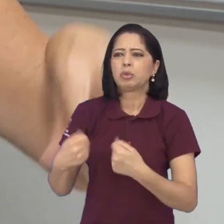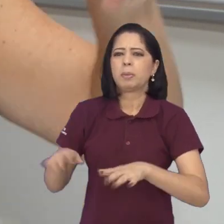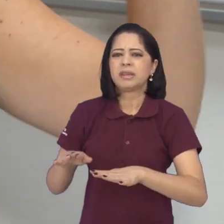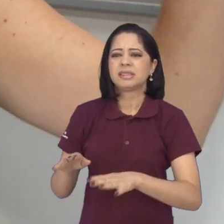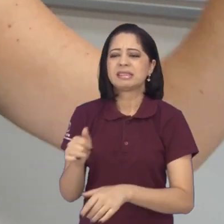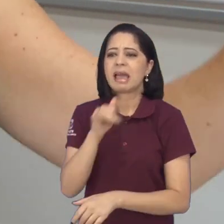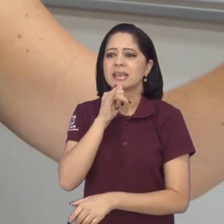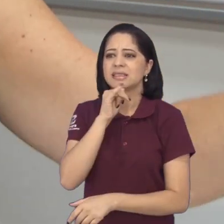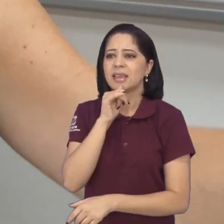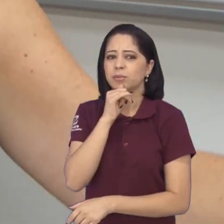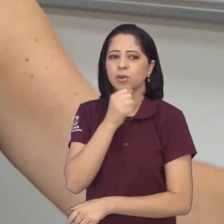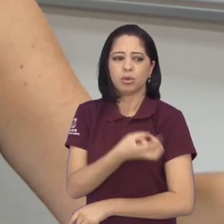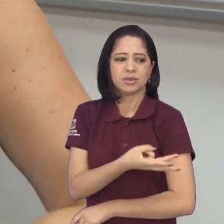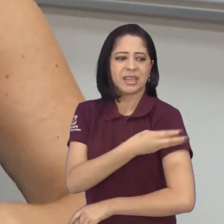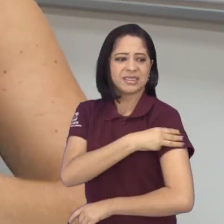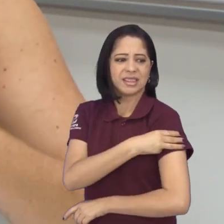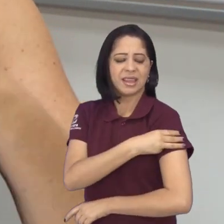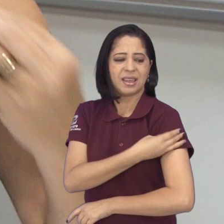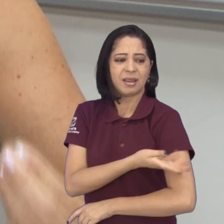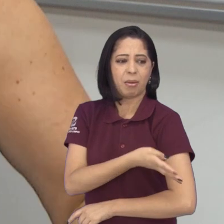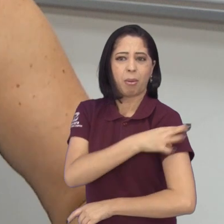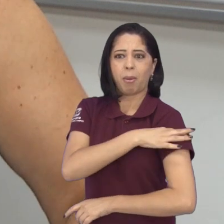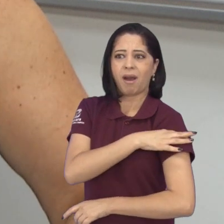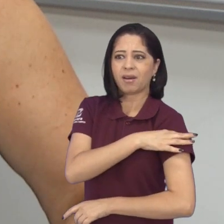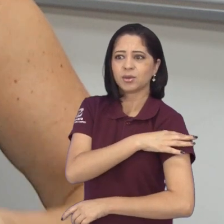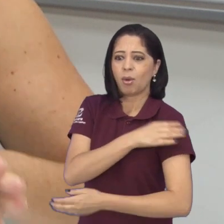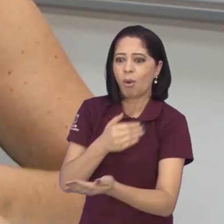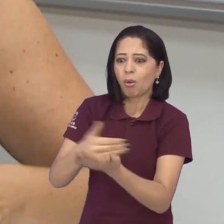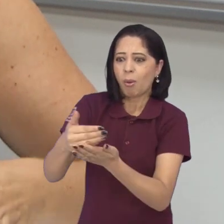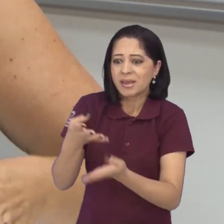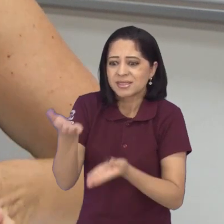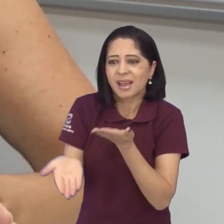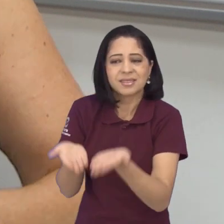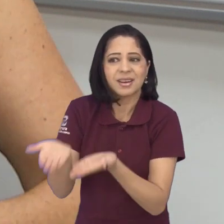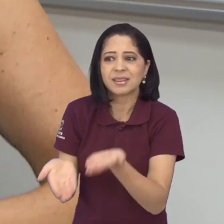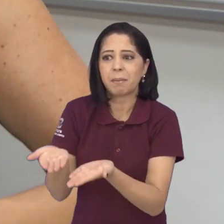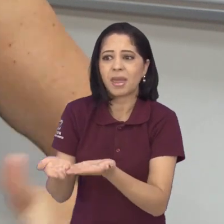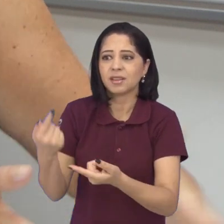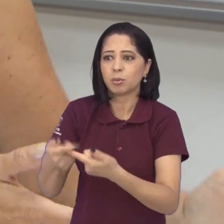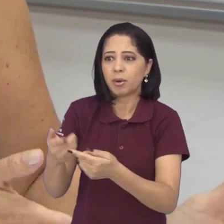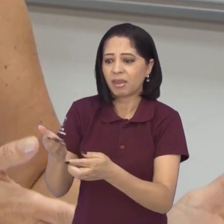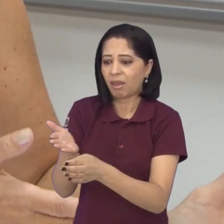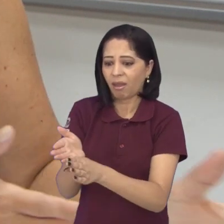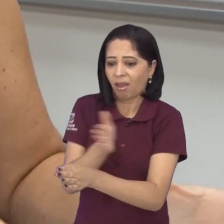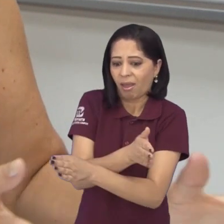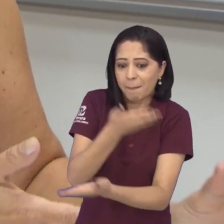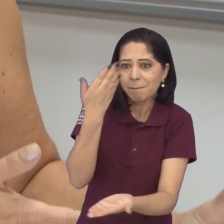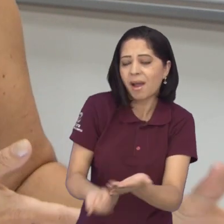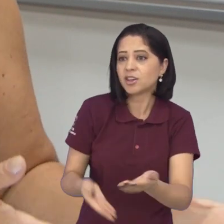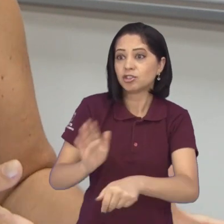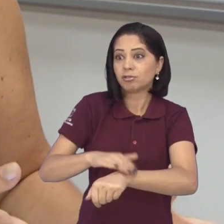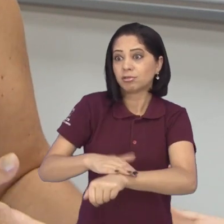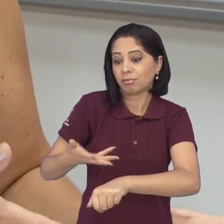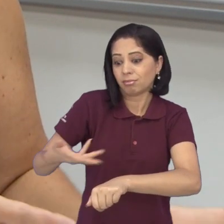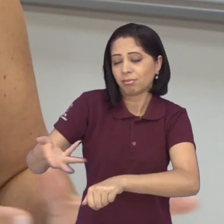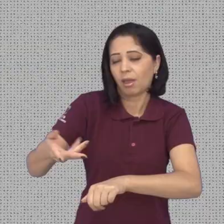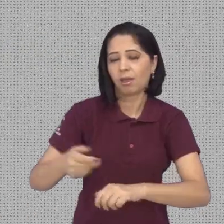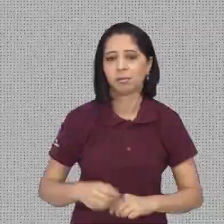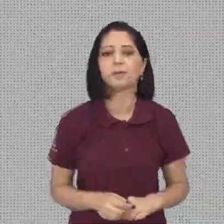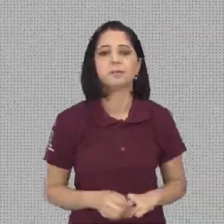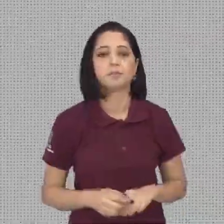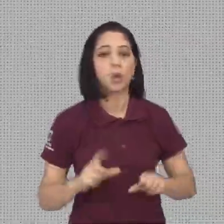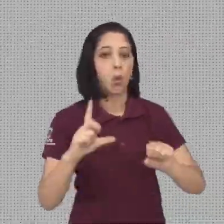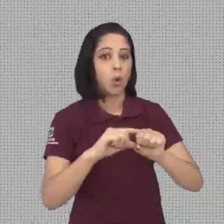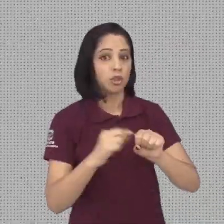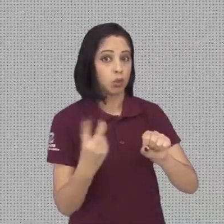esperar chegar lá no terceiro, quarto ano para começar a fazer um tratamento, e isso já perdeu praticamente alguns anos na alfabetização. O